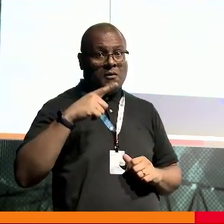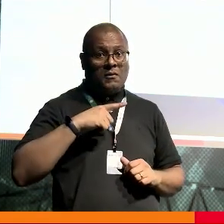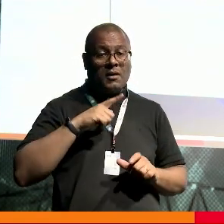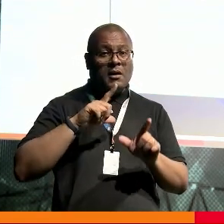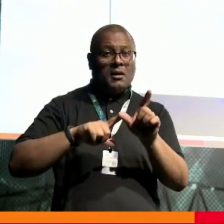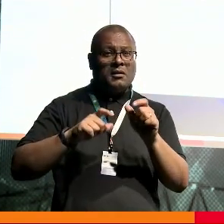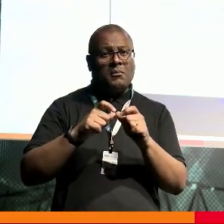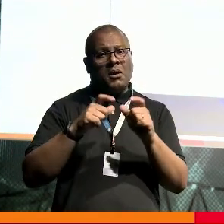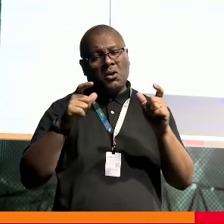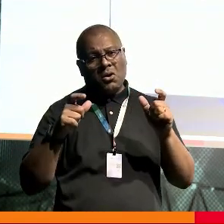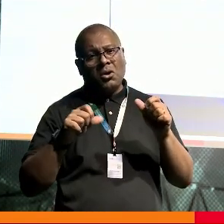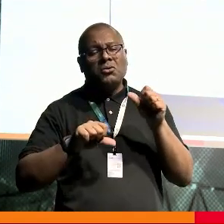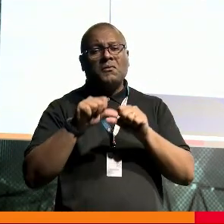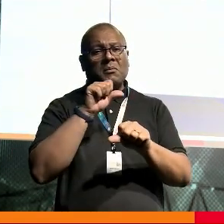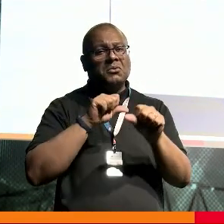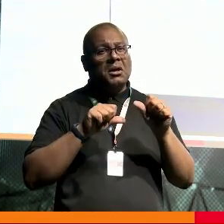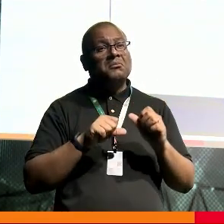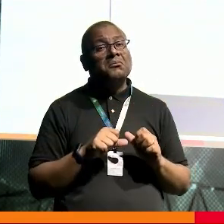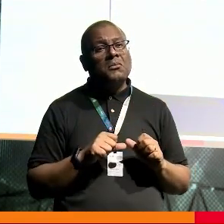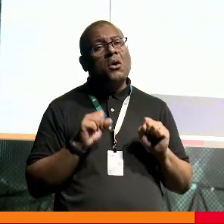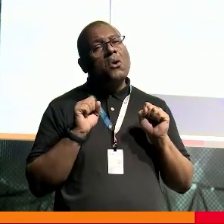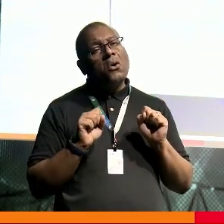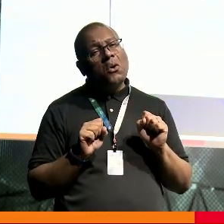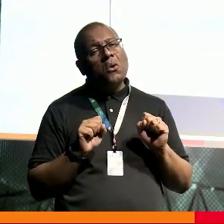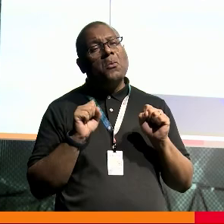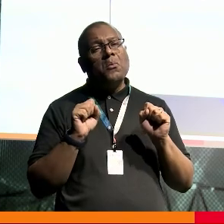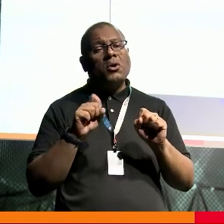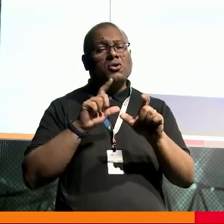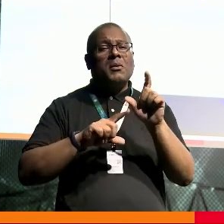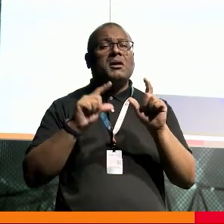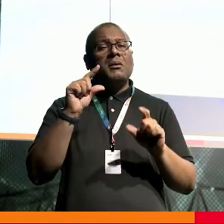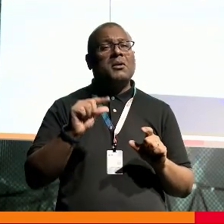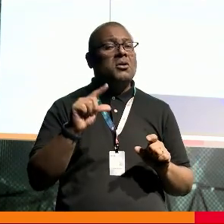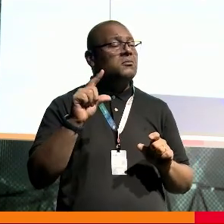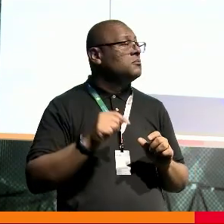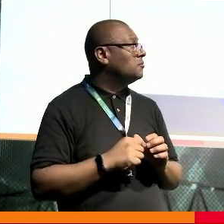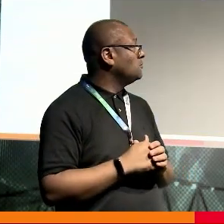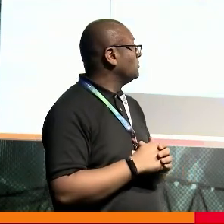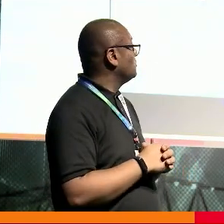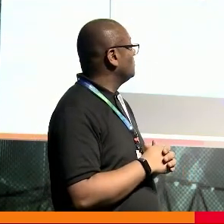letra maior, se não vai quebrar nada, ou se você colocar uma letra menor.